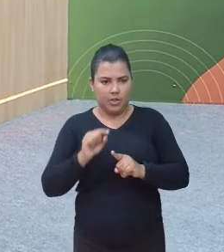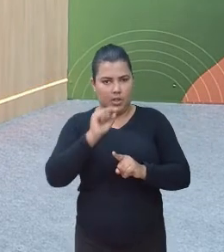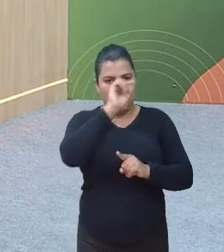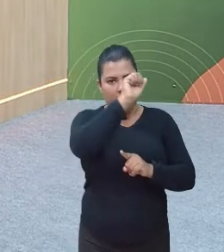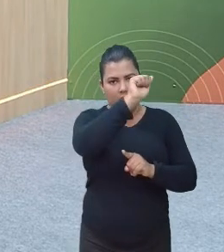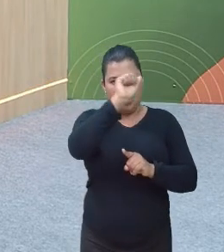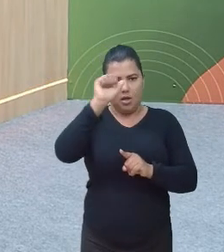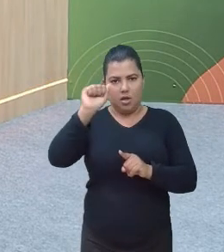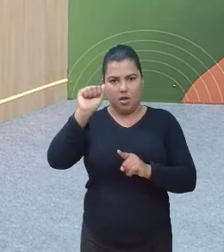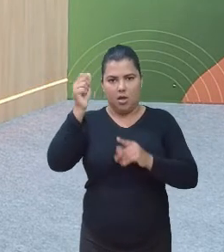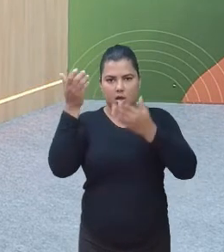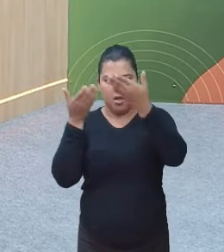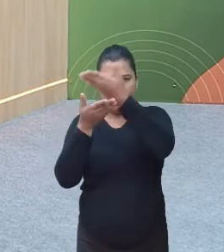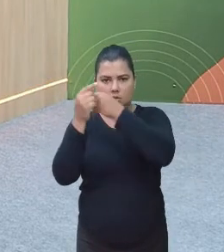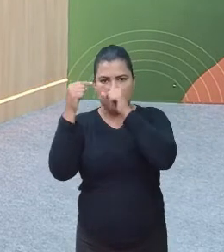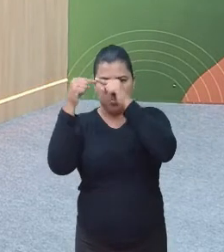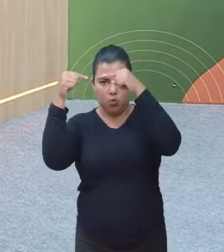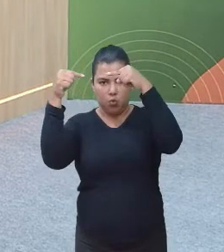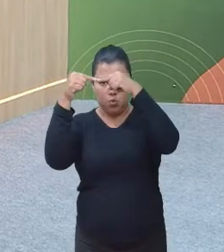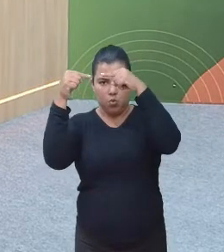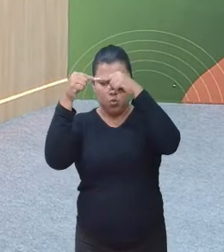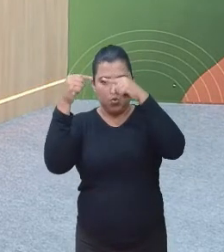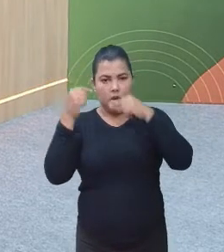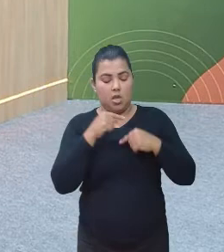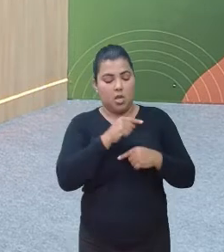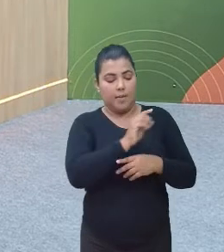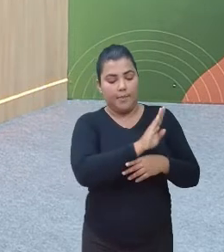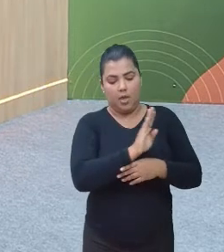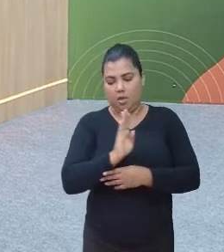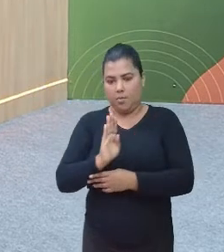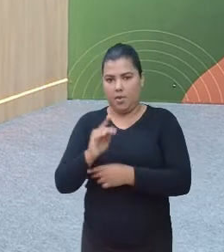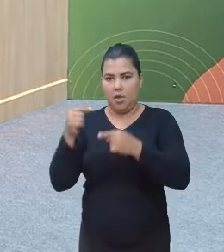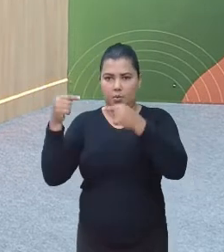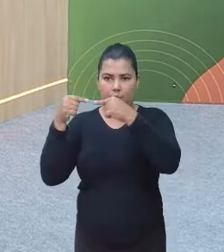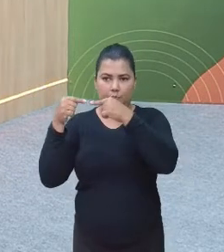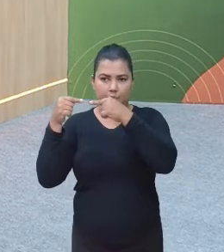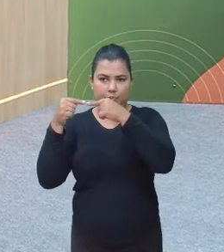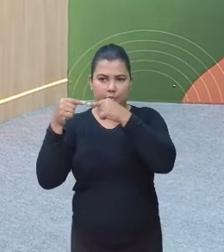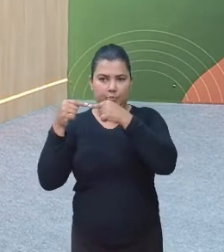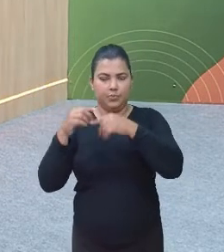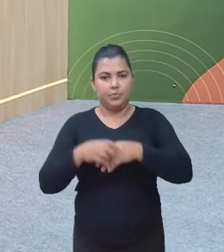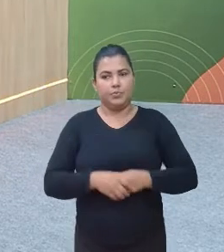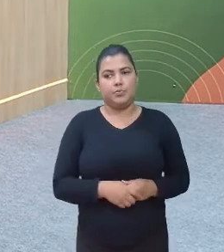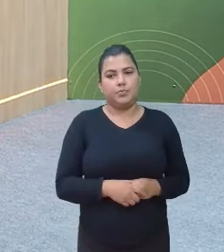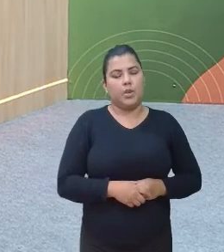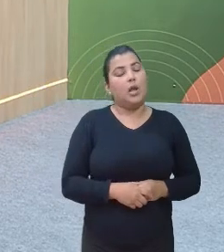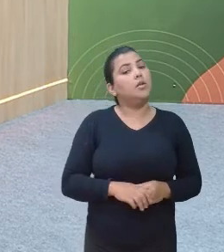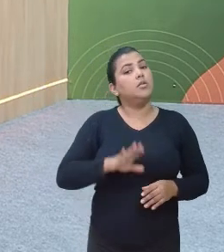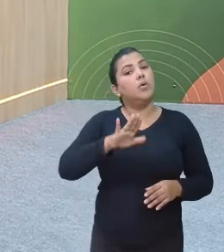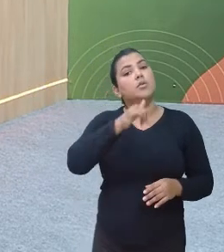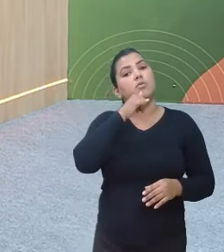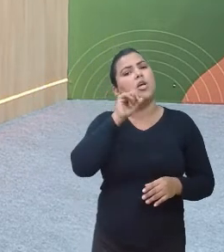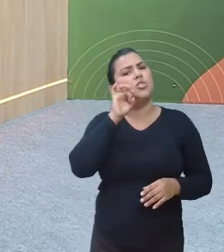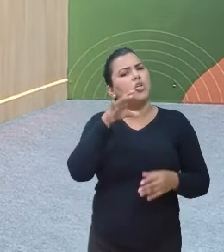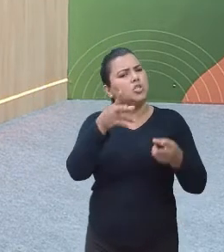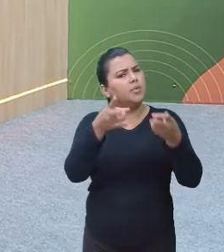a largura do outro, tá certo? Só que não é apenas essa observação. Tudo que a gente for